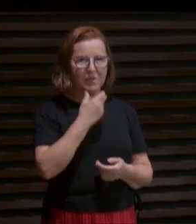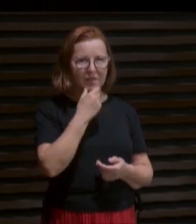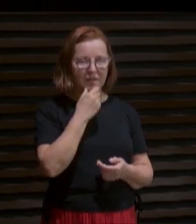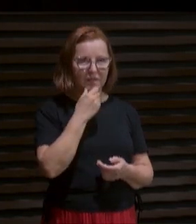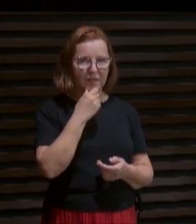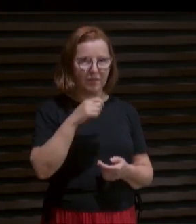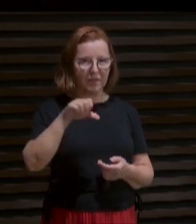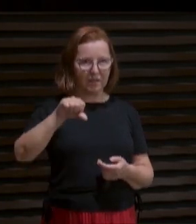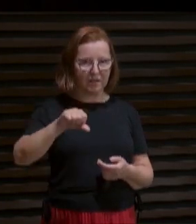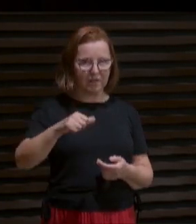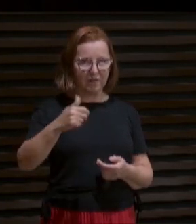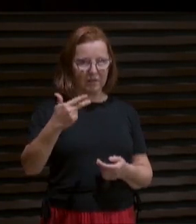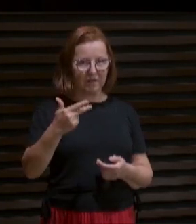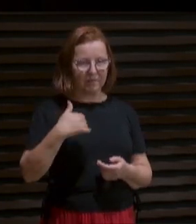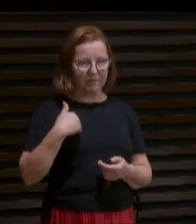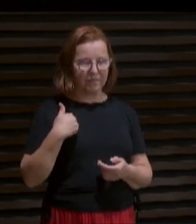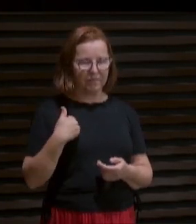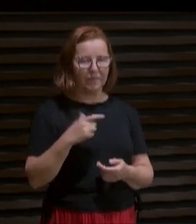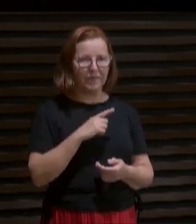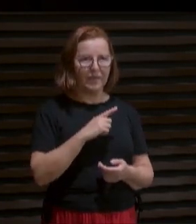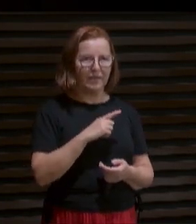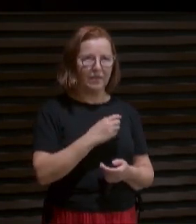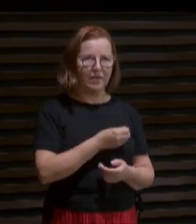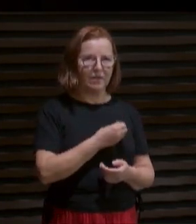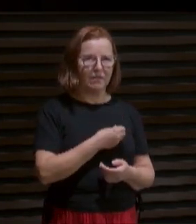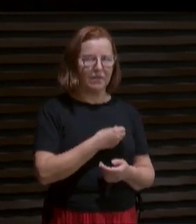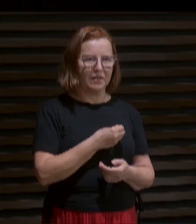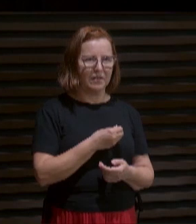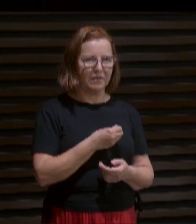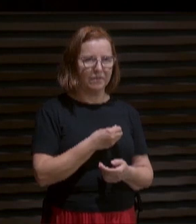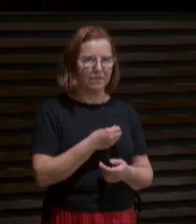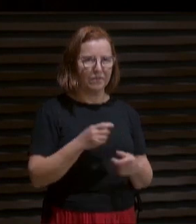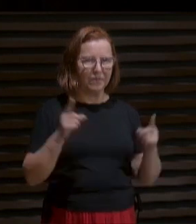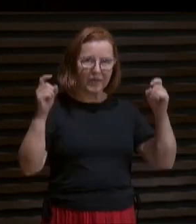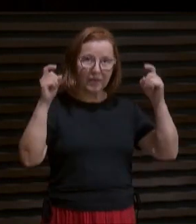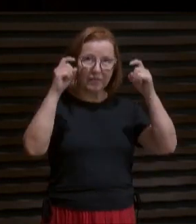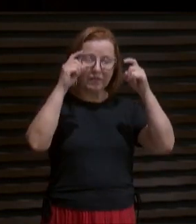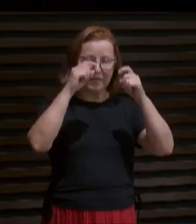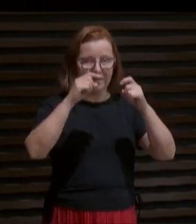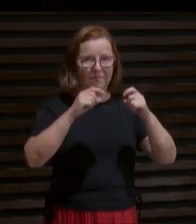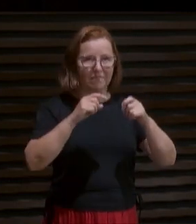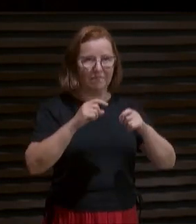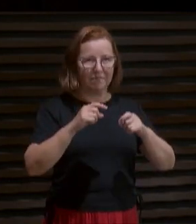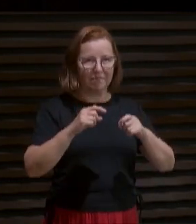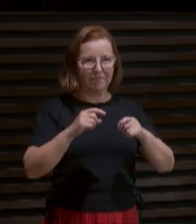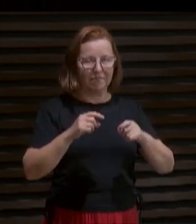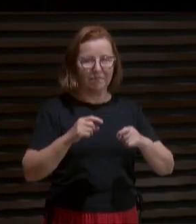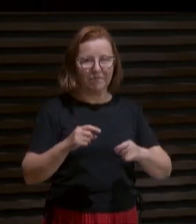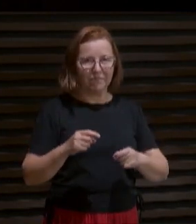e que teve uma vida horrível quando jovem,